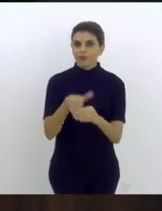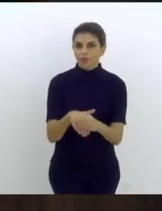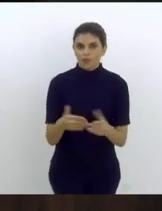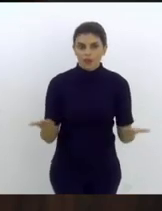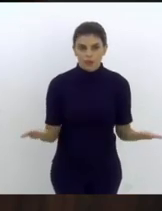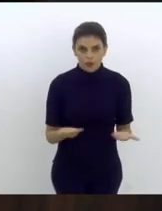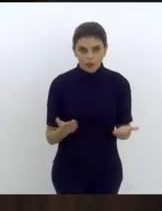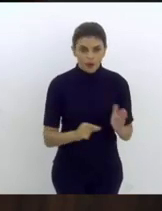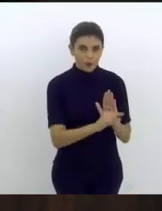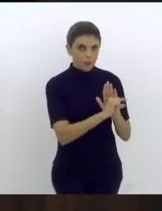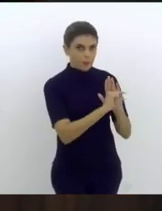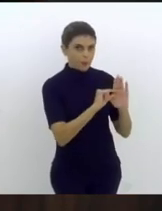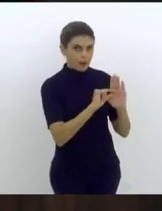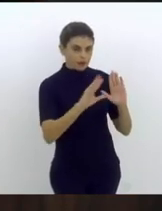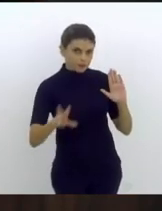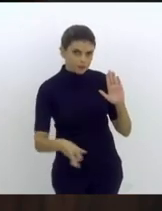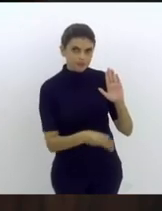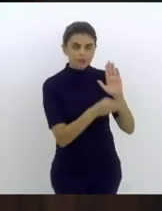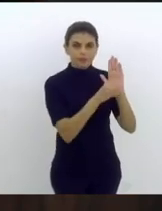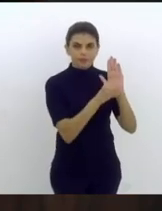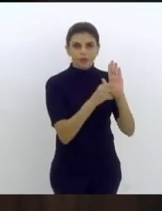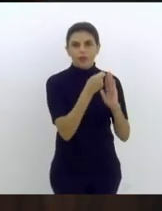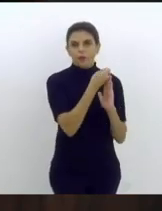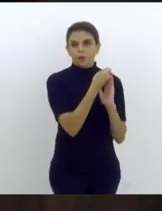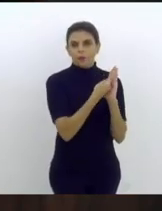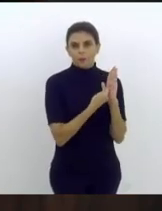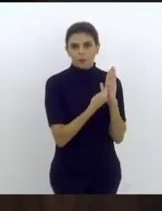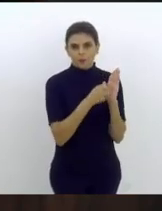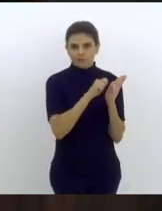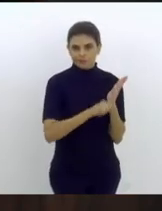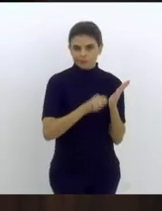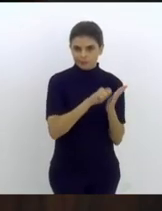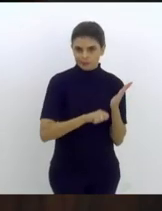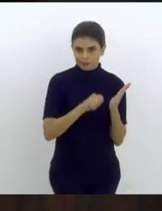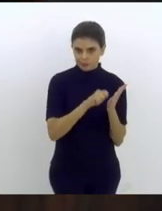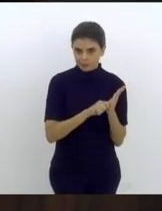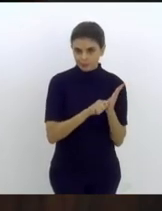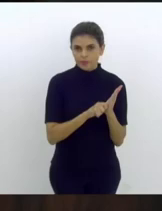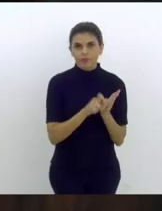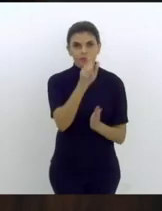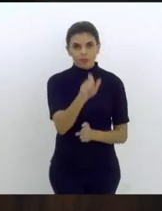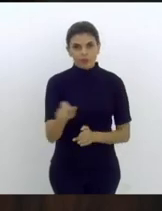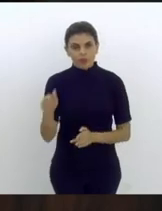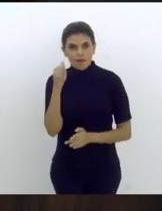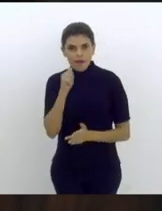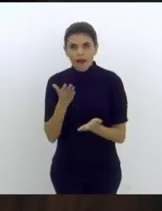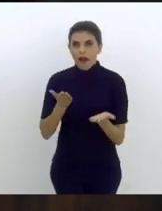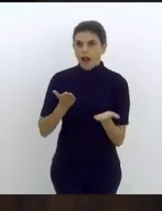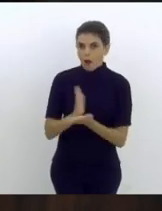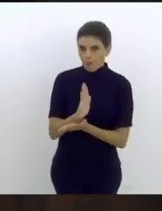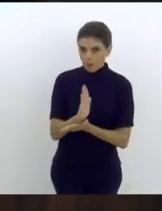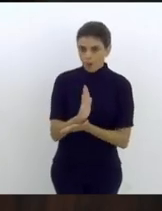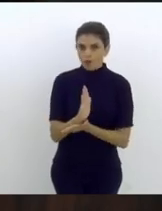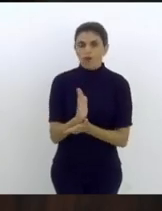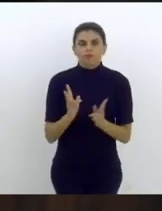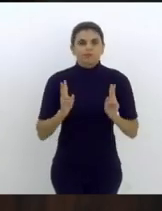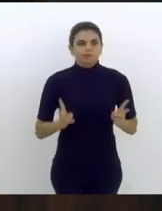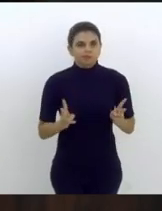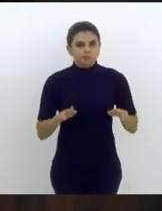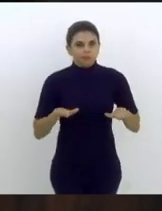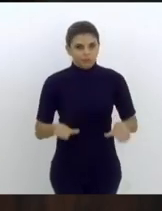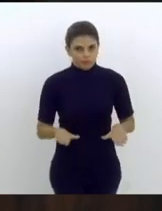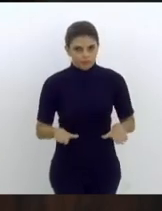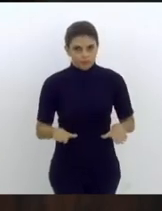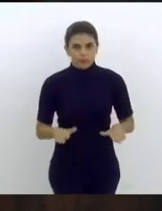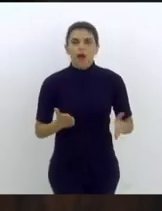a emenda de redação os senhores e senhoras que aprovam a matéria permaneça Como